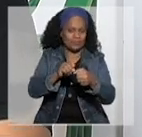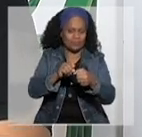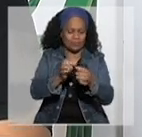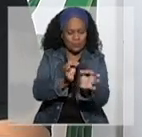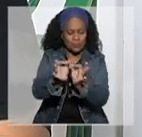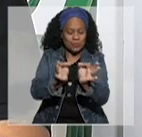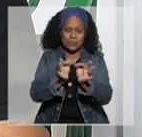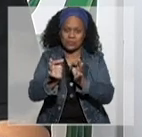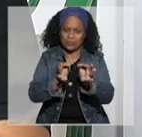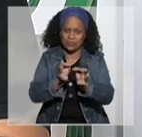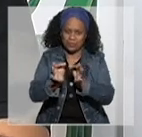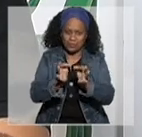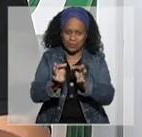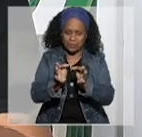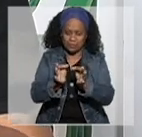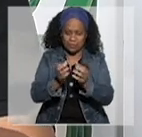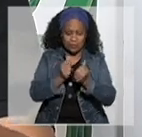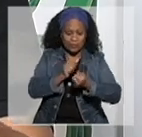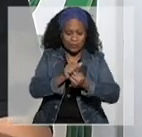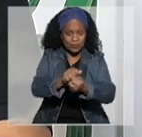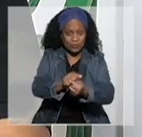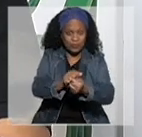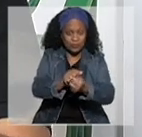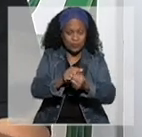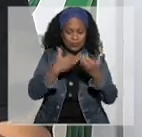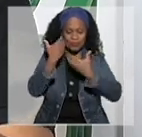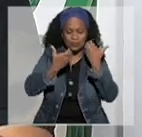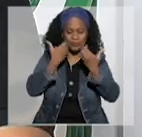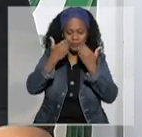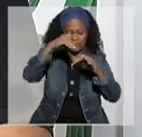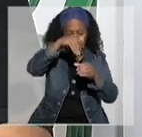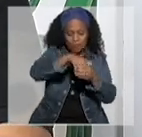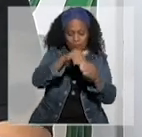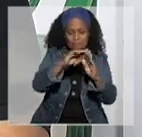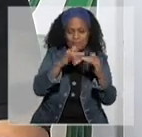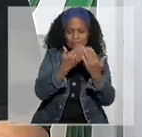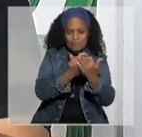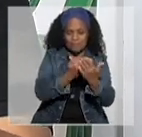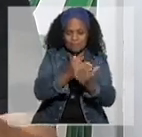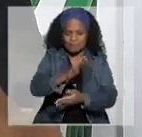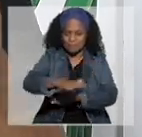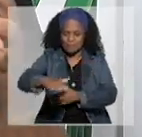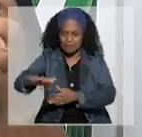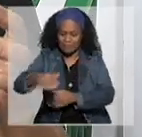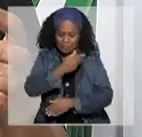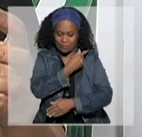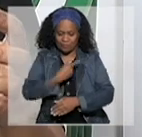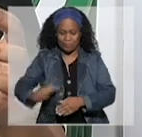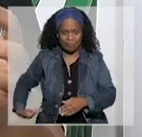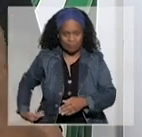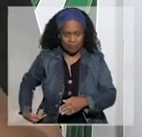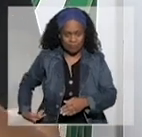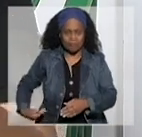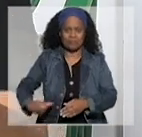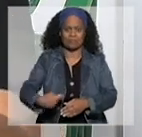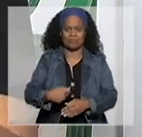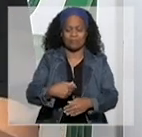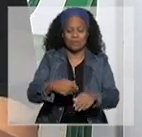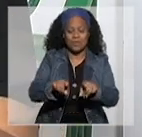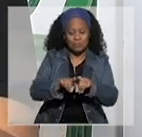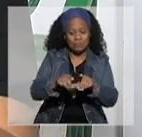fechamento para que, através desse programa Orquestra nas Escolas, as crianças da rede municipal de ensino